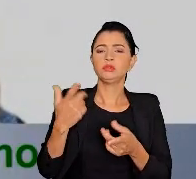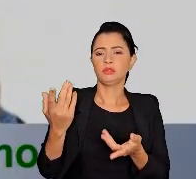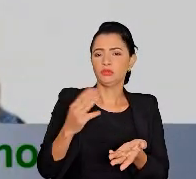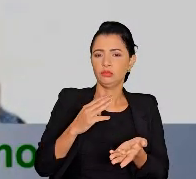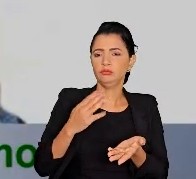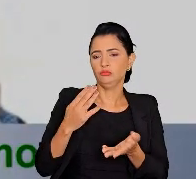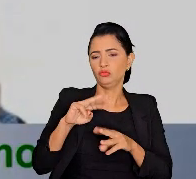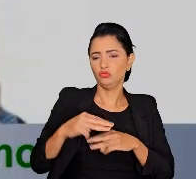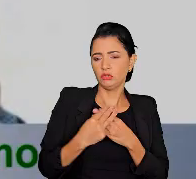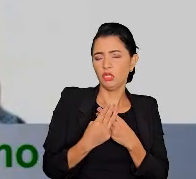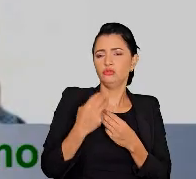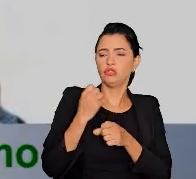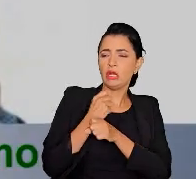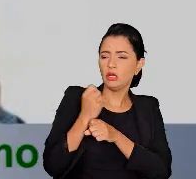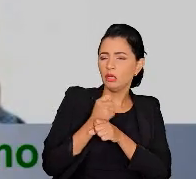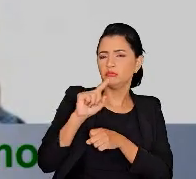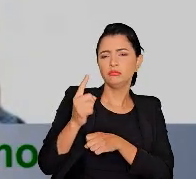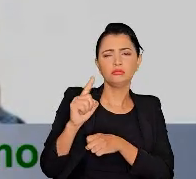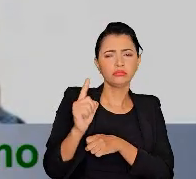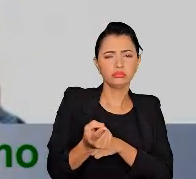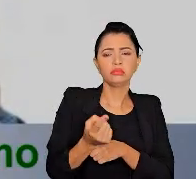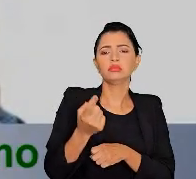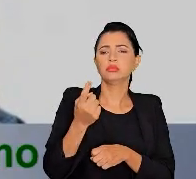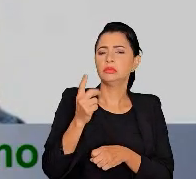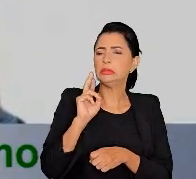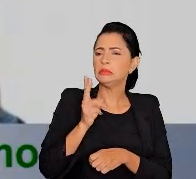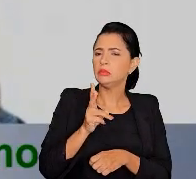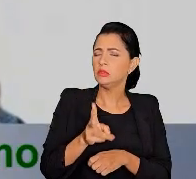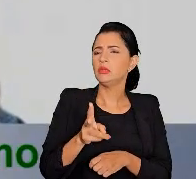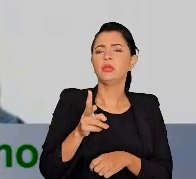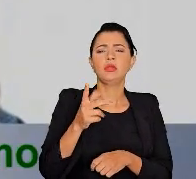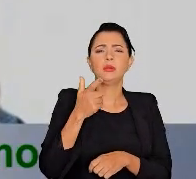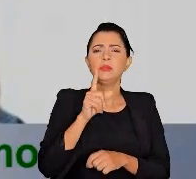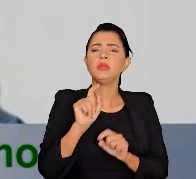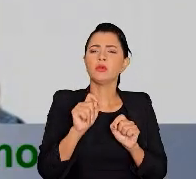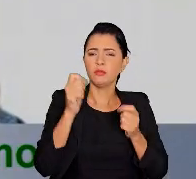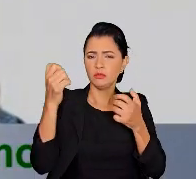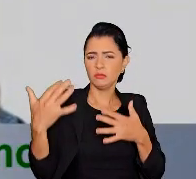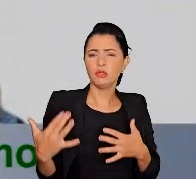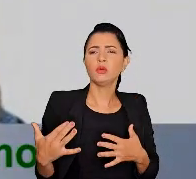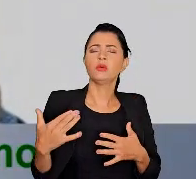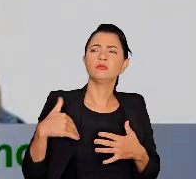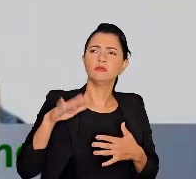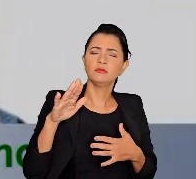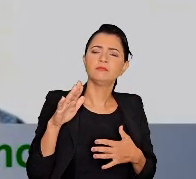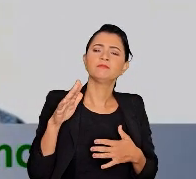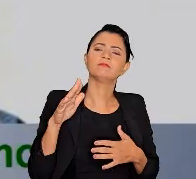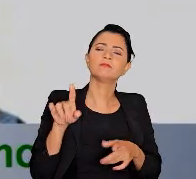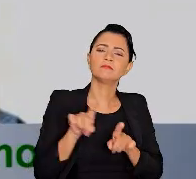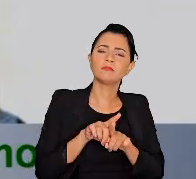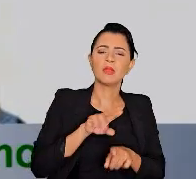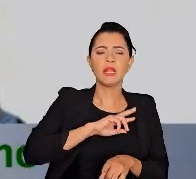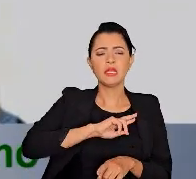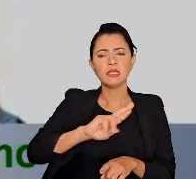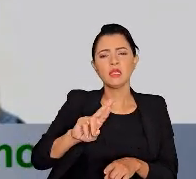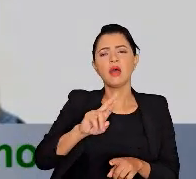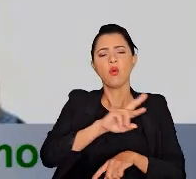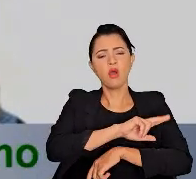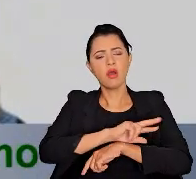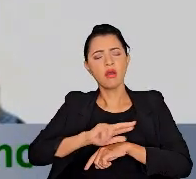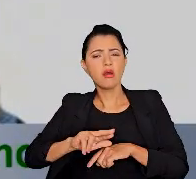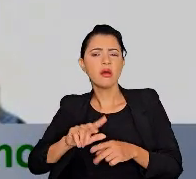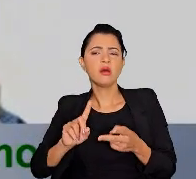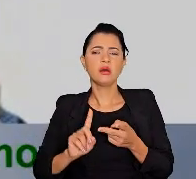milênios e cada vez mais tem uma recolocação, como disse o Dr. Fernando, religião, raça, Estado